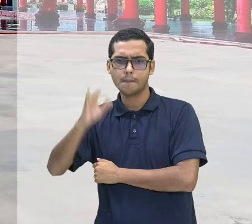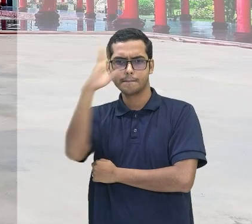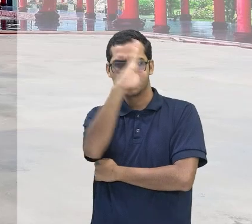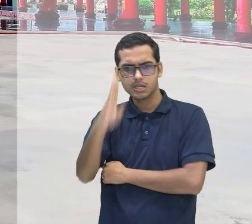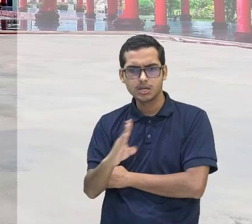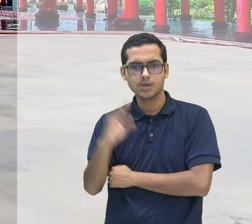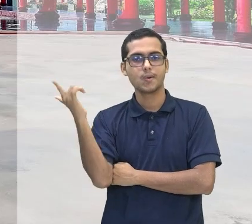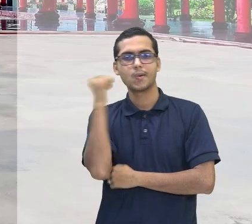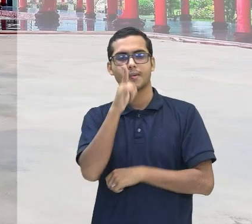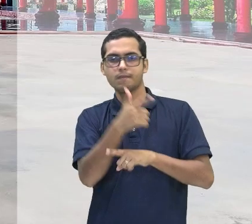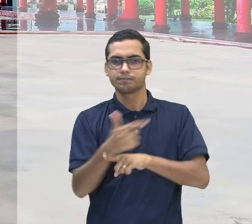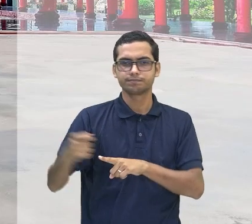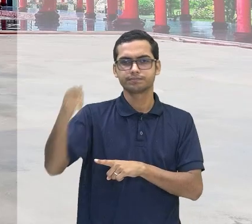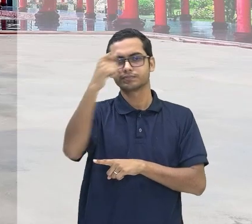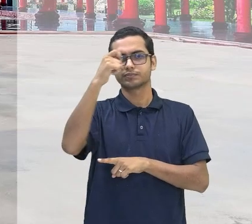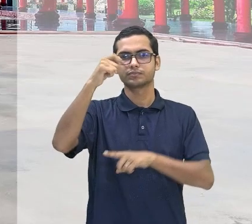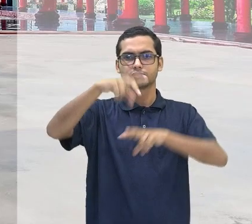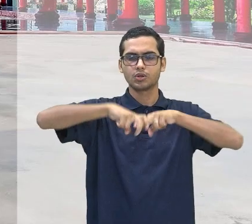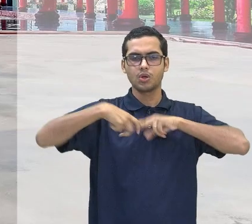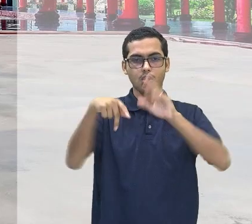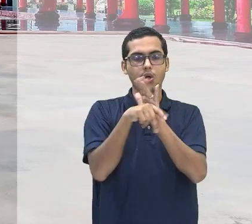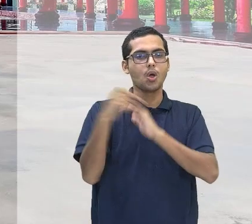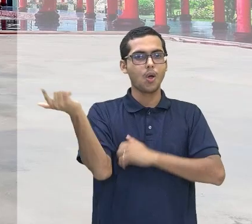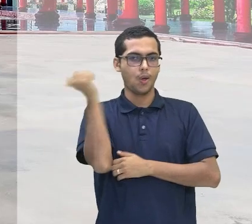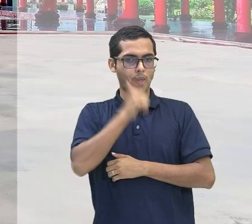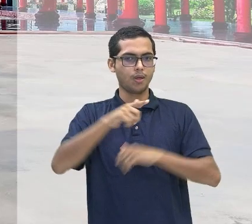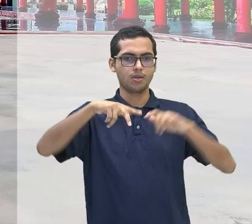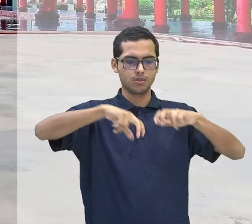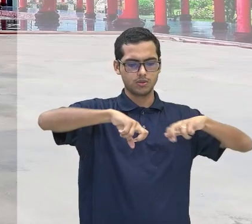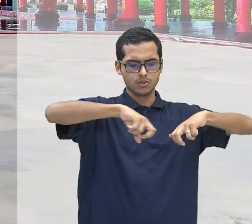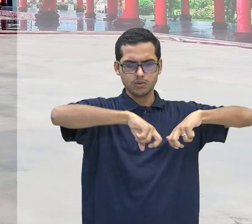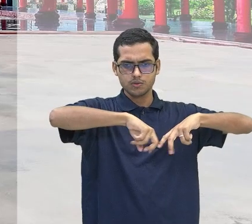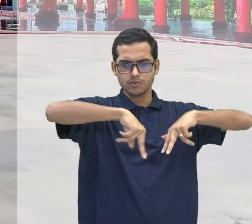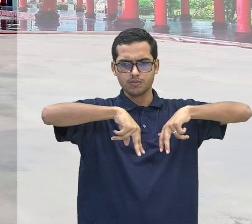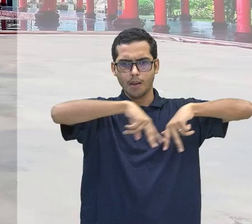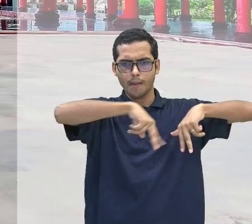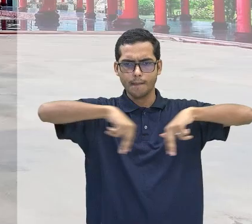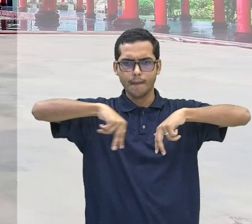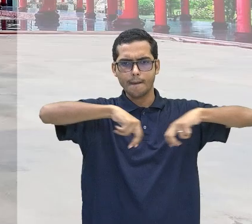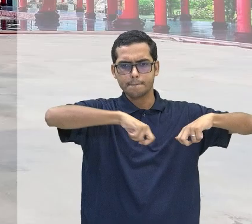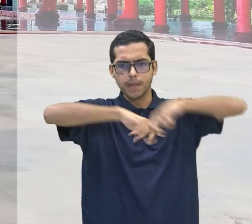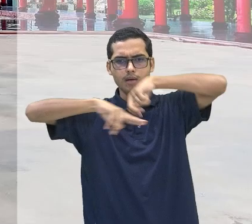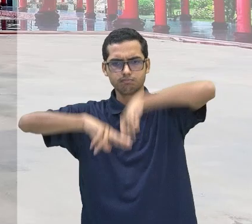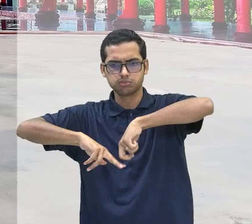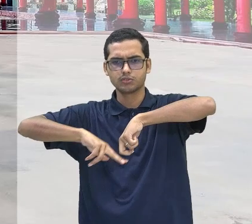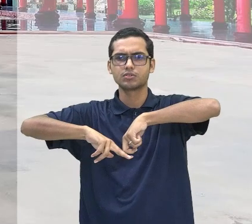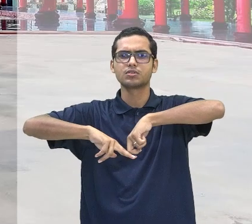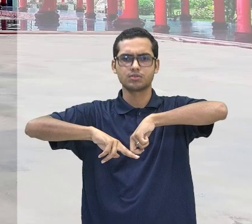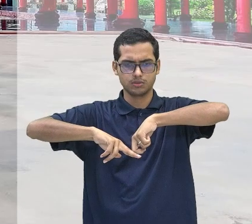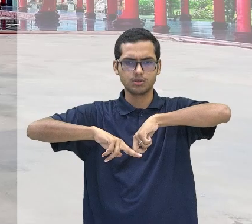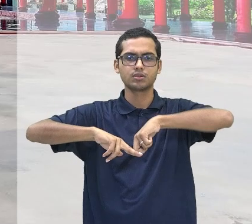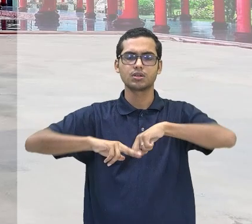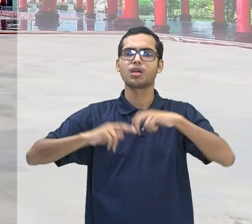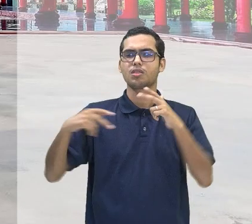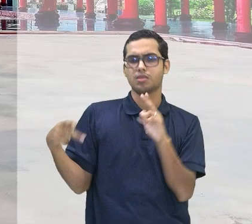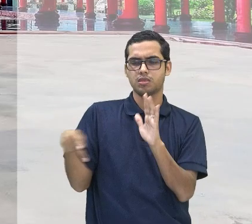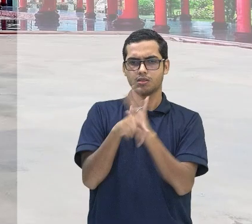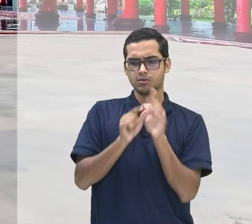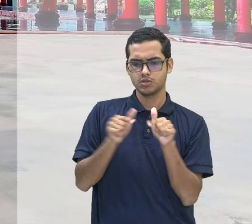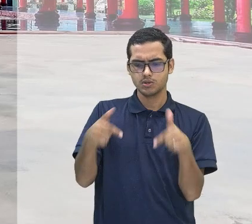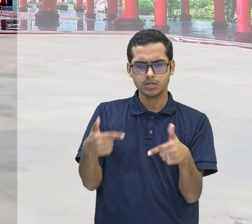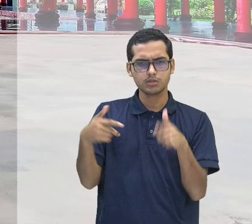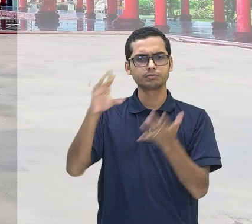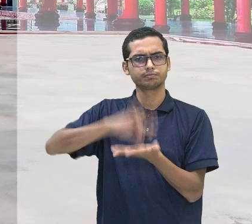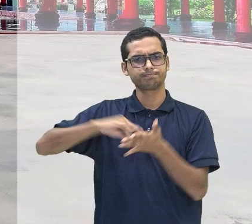jiu-jitsu brasileiro justamente por conta dessa dominação contra o seu oponente, né? Então é uma luta muito bem